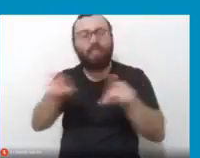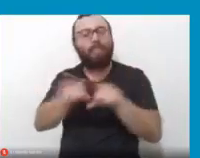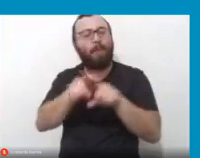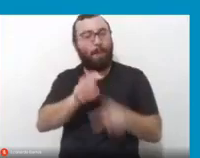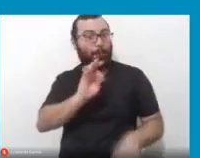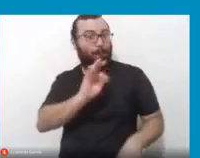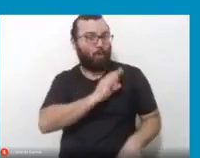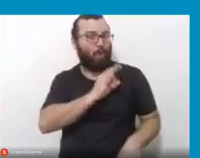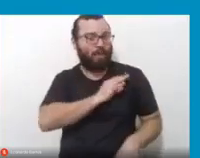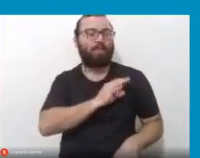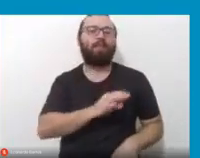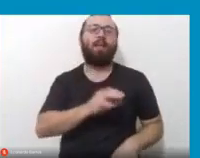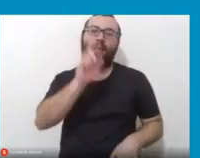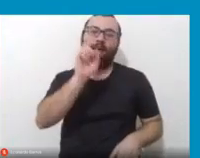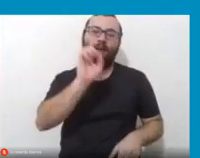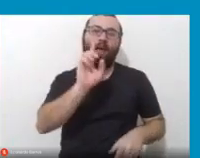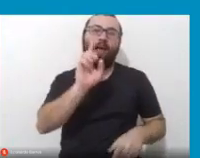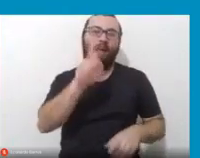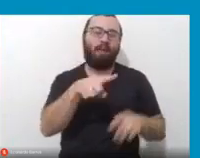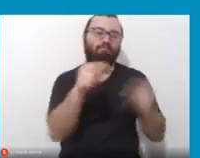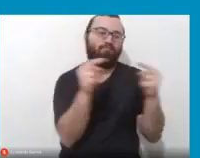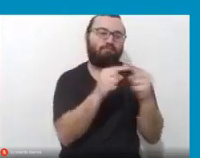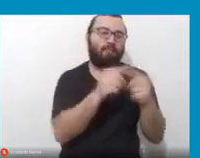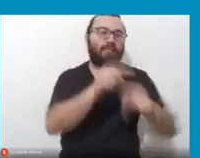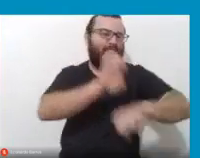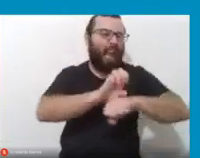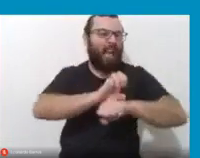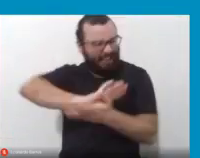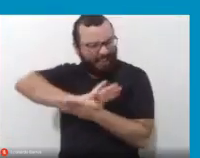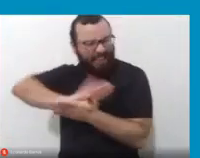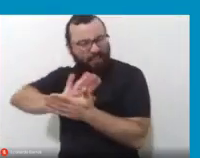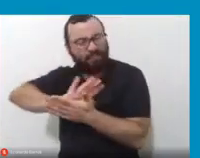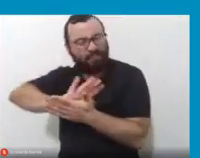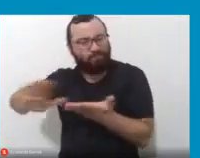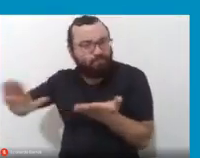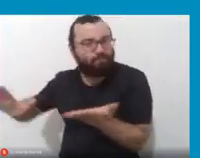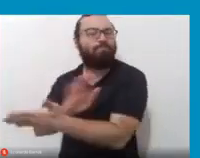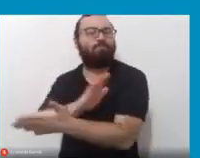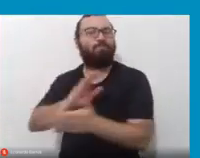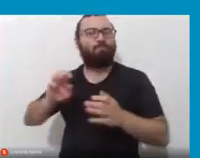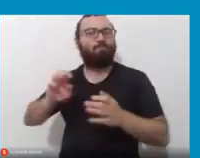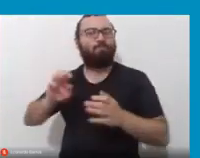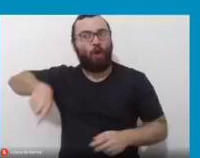braço armado desse Estado racista, no controle e no extermínio de nosso povo,